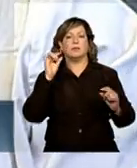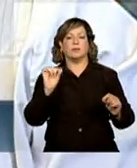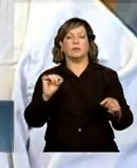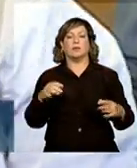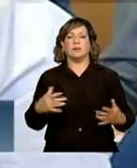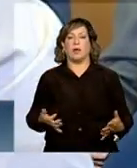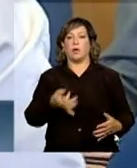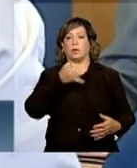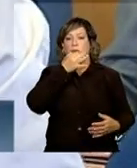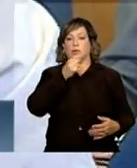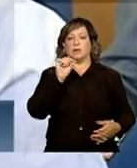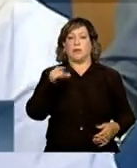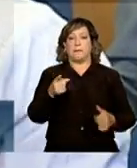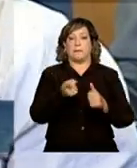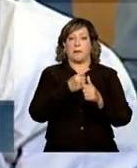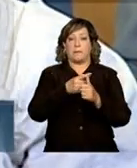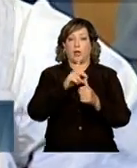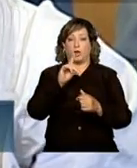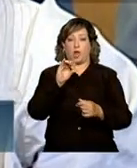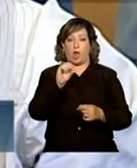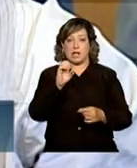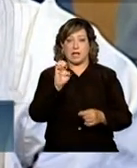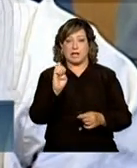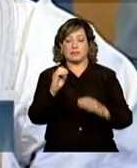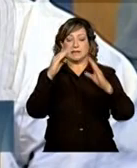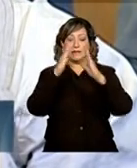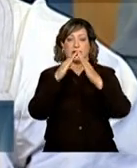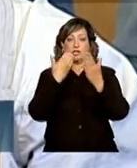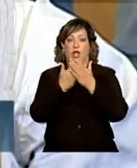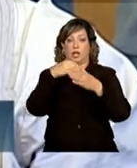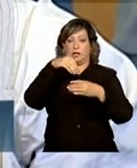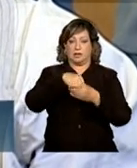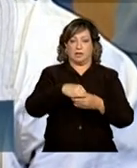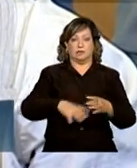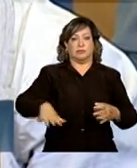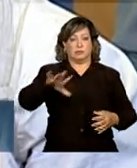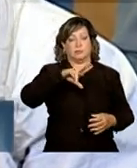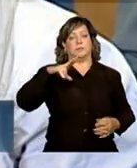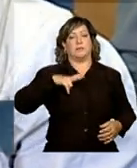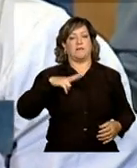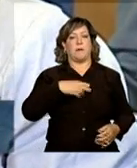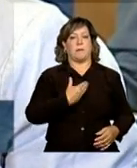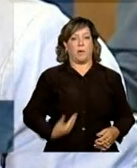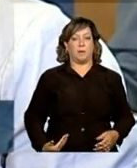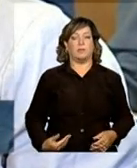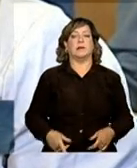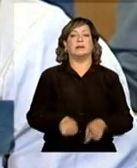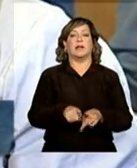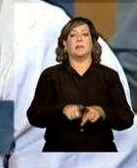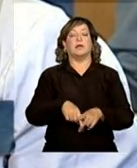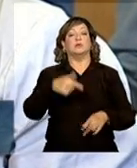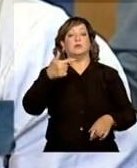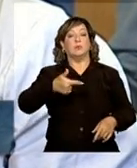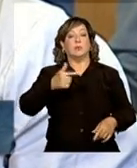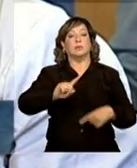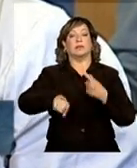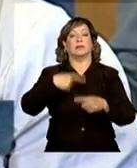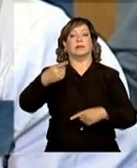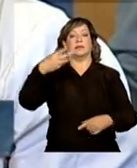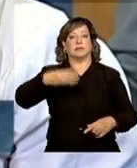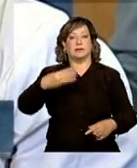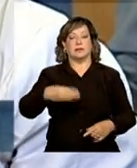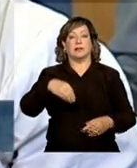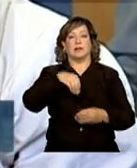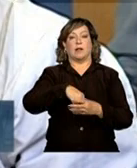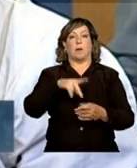a sugestão é que a primeira dose seja dada nas escolas públicas e privadas e que a segunda e a terceira nos postos de saúde